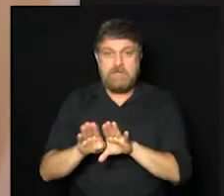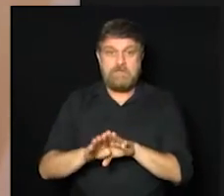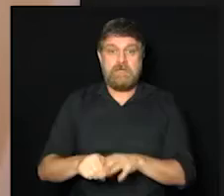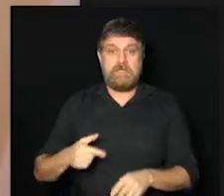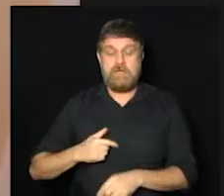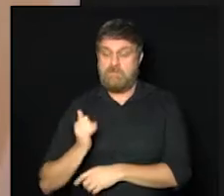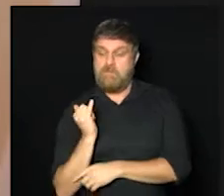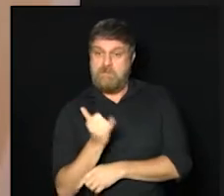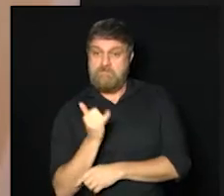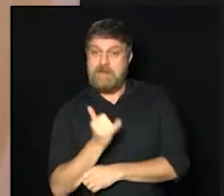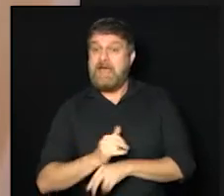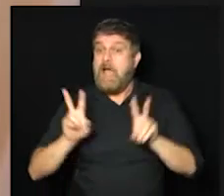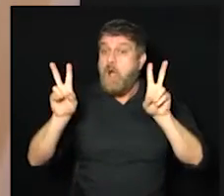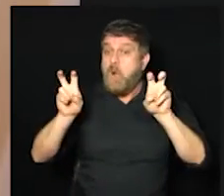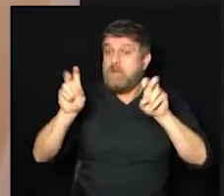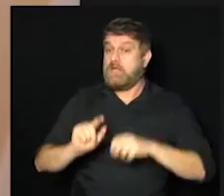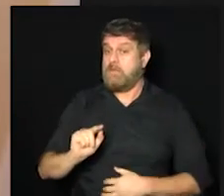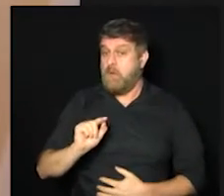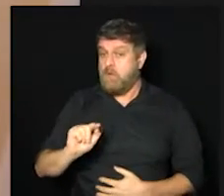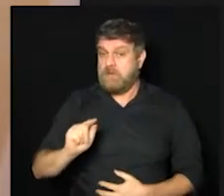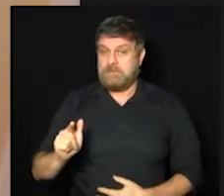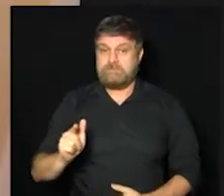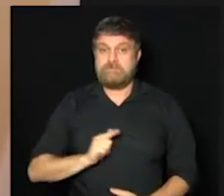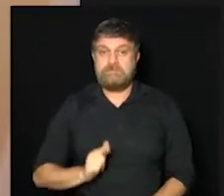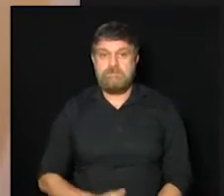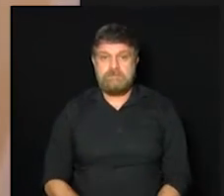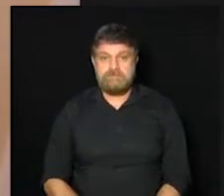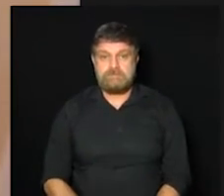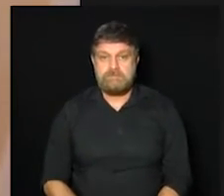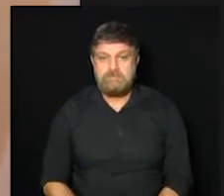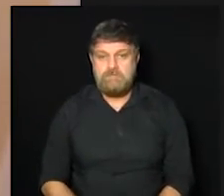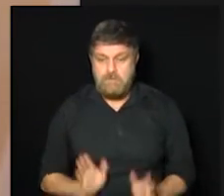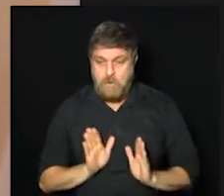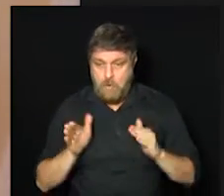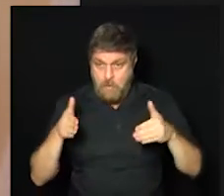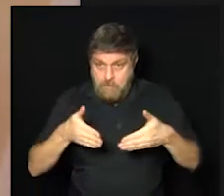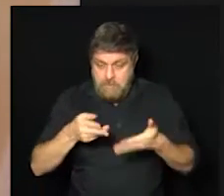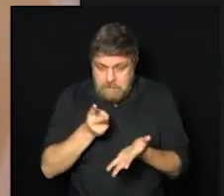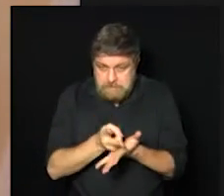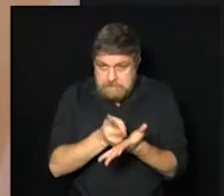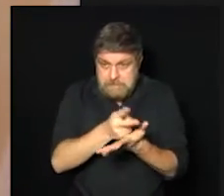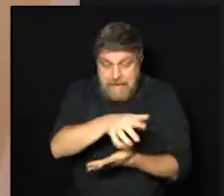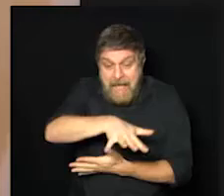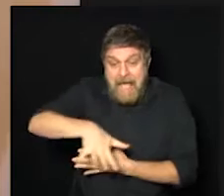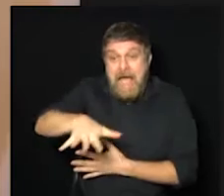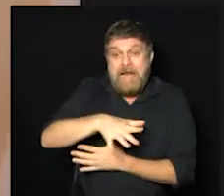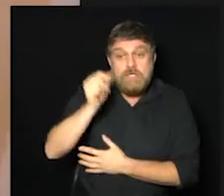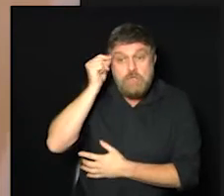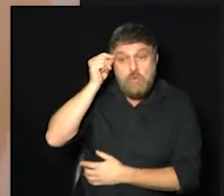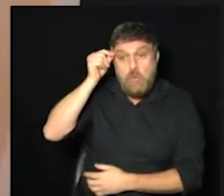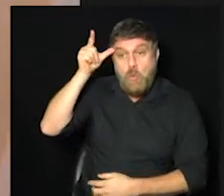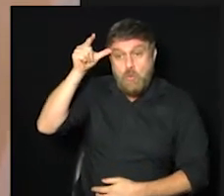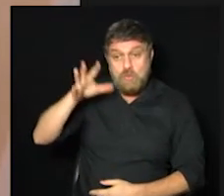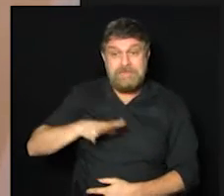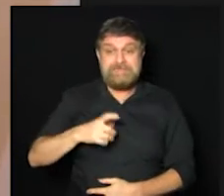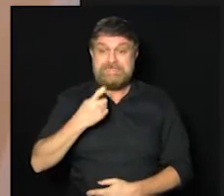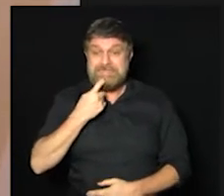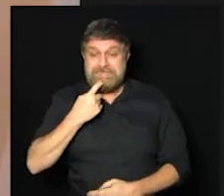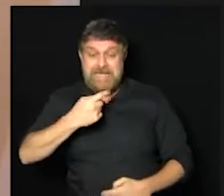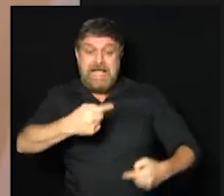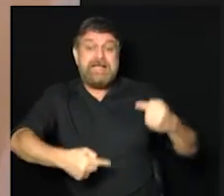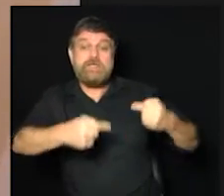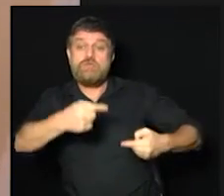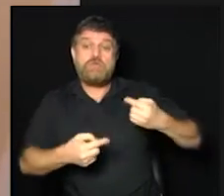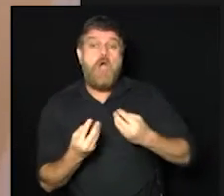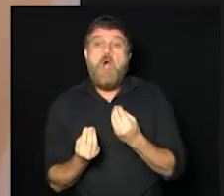vou adiantar o tema. O tema vai ser o seguinte: o Fórum Permanente de Cultura de Campinas quer discutir